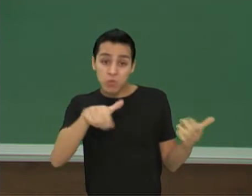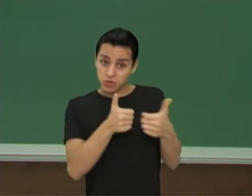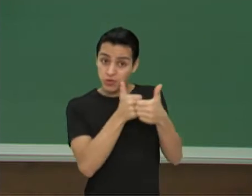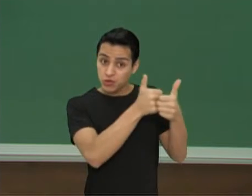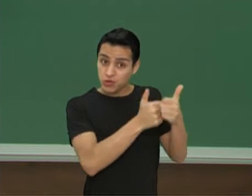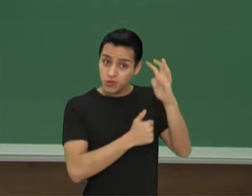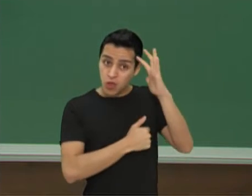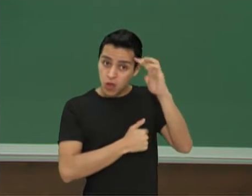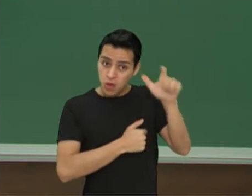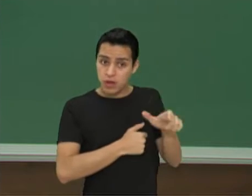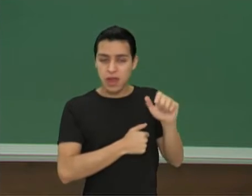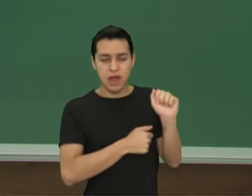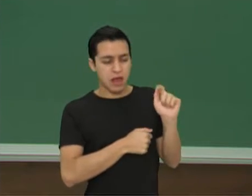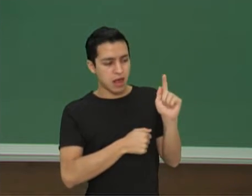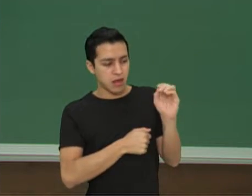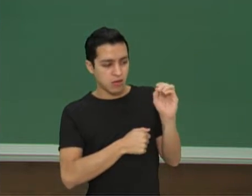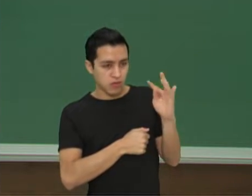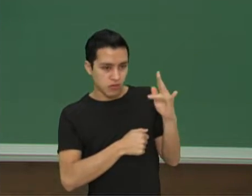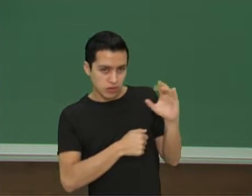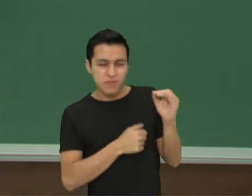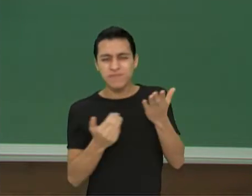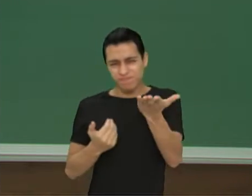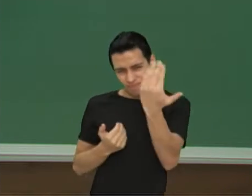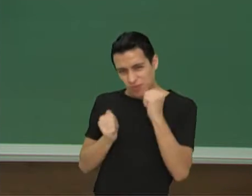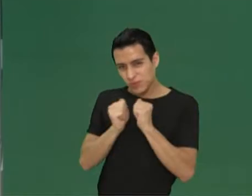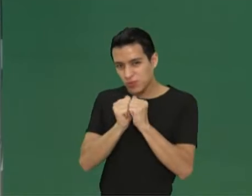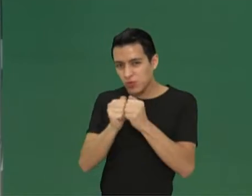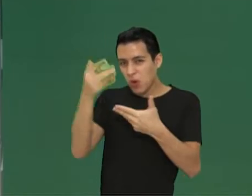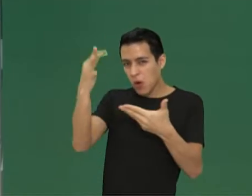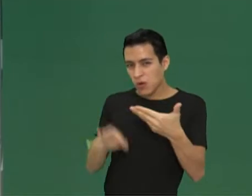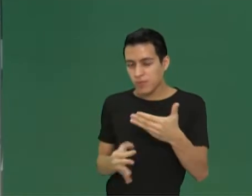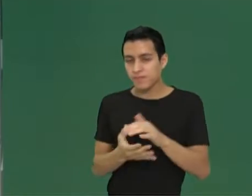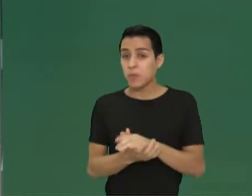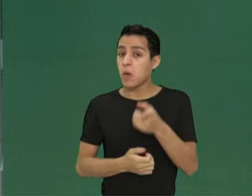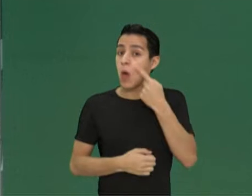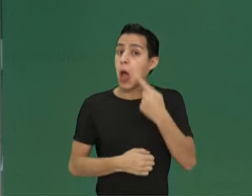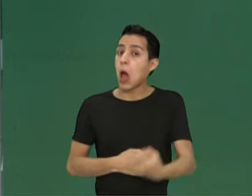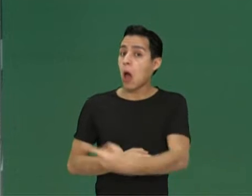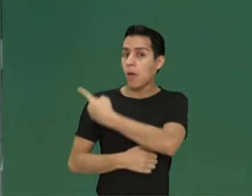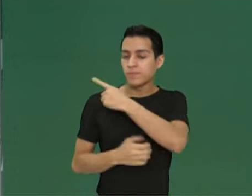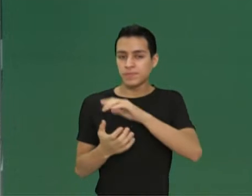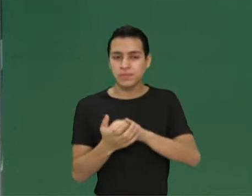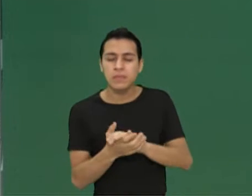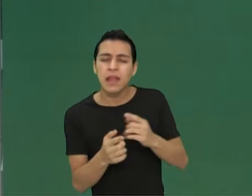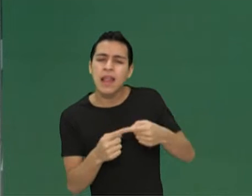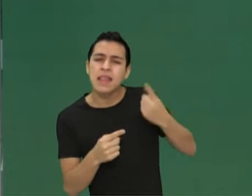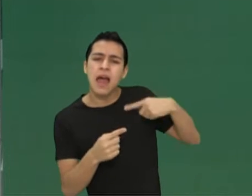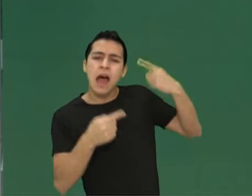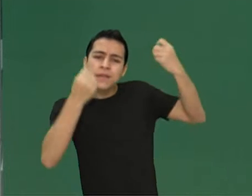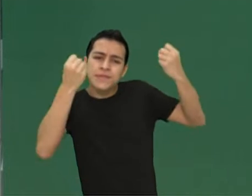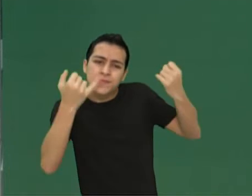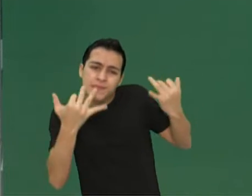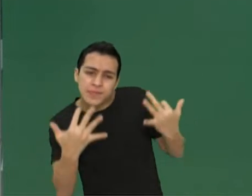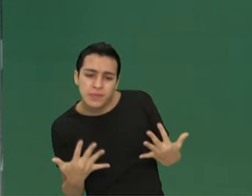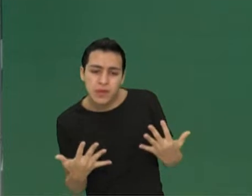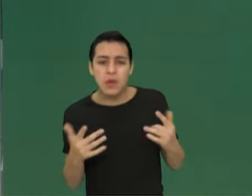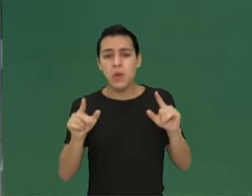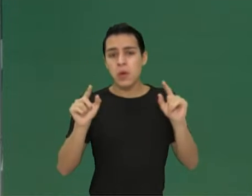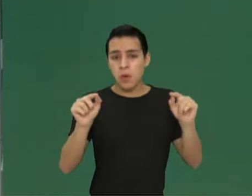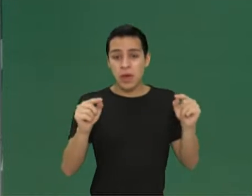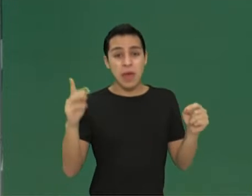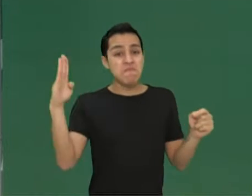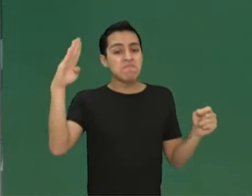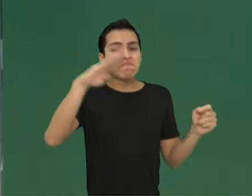então corrigir juntos esse exercício aqui, tá? Bom, nós vimos que, no nosso último encontro, o mal existiria de